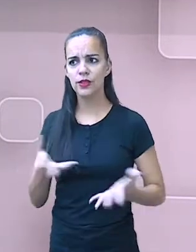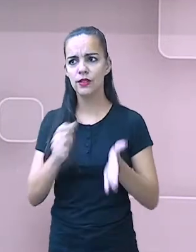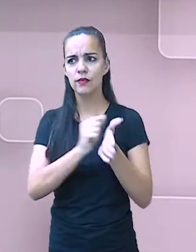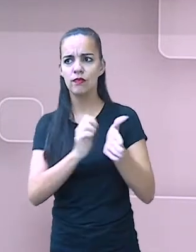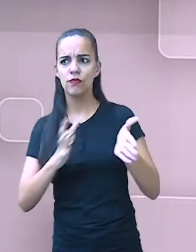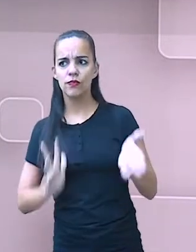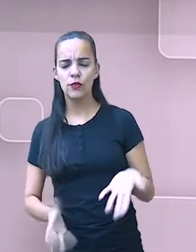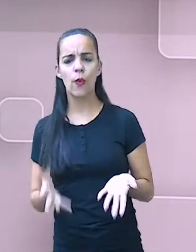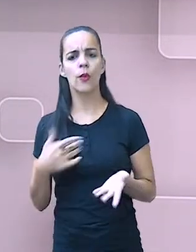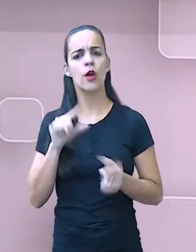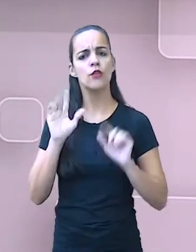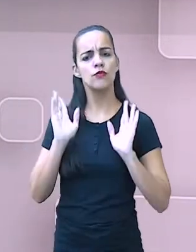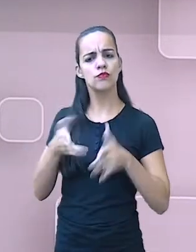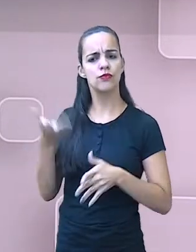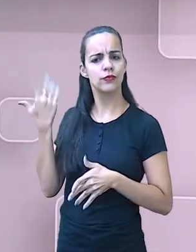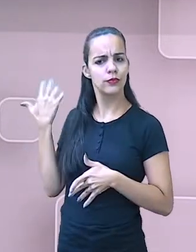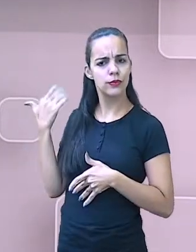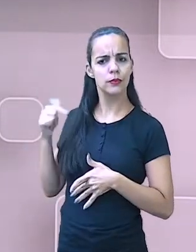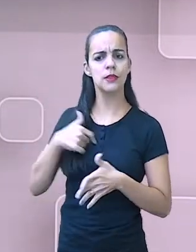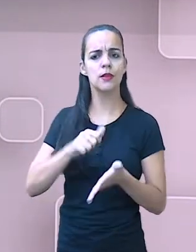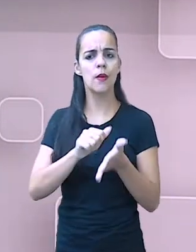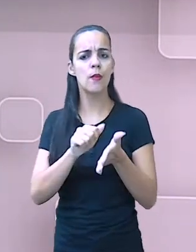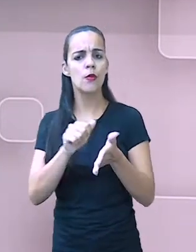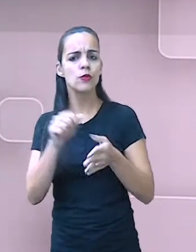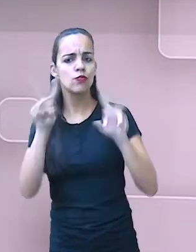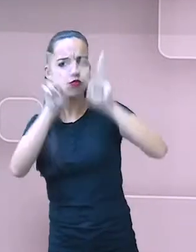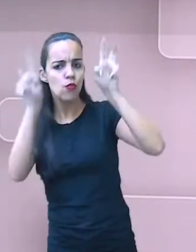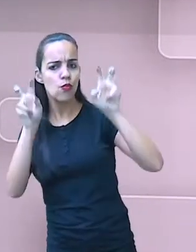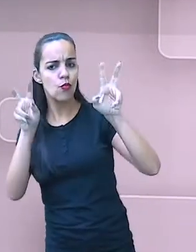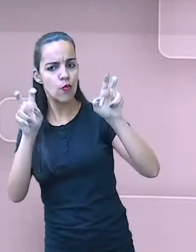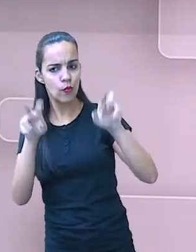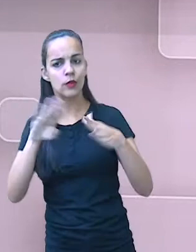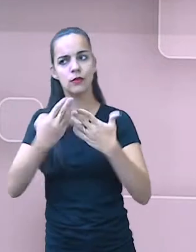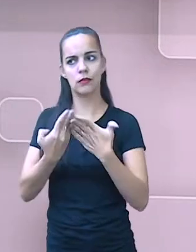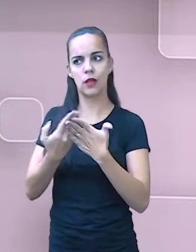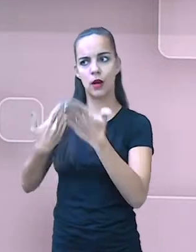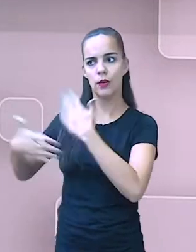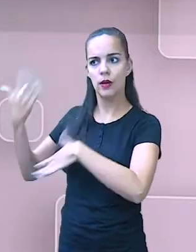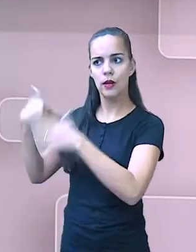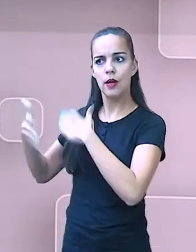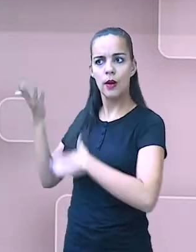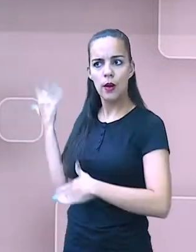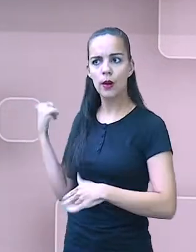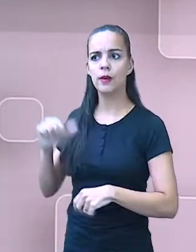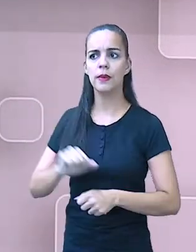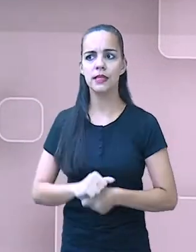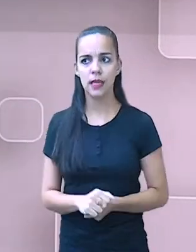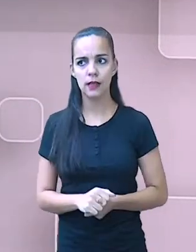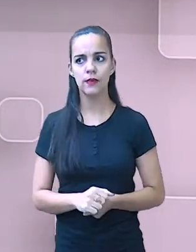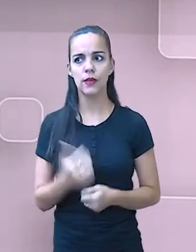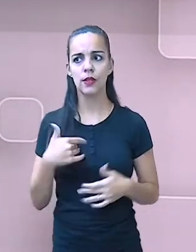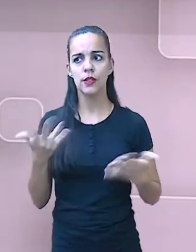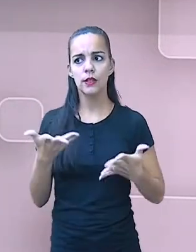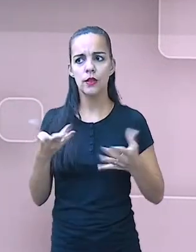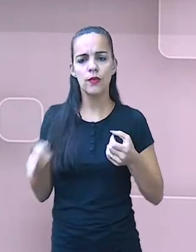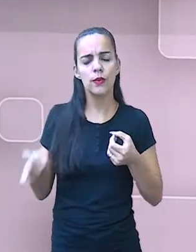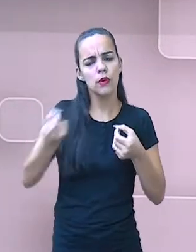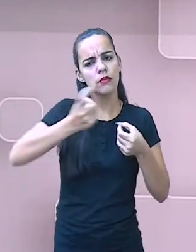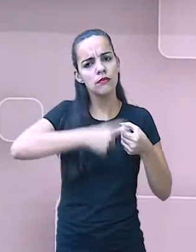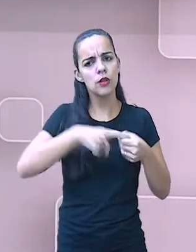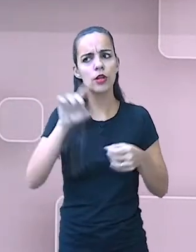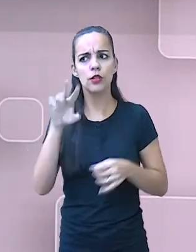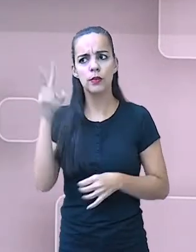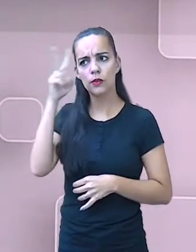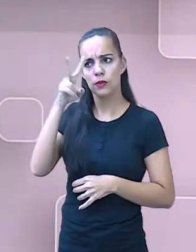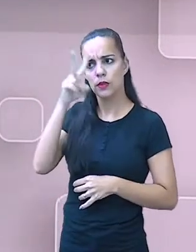gente já começou na aula passada. A gente vai falar sobre a classificação das sílabas. Então, eu vou retomar um pouco com vocês,